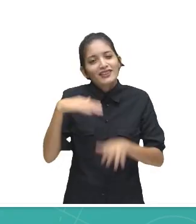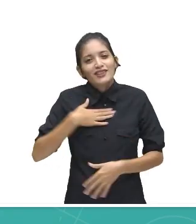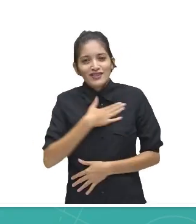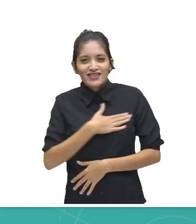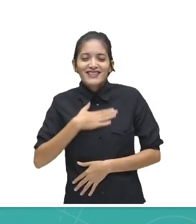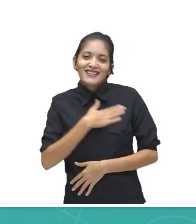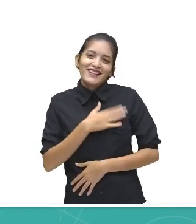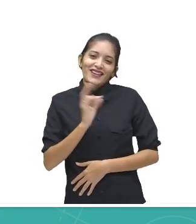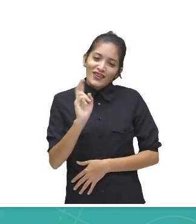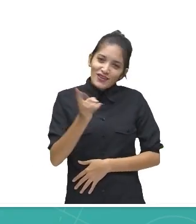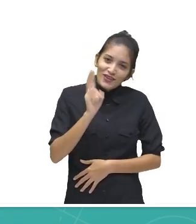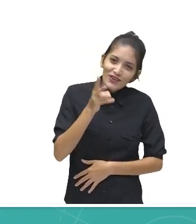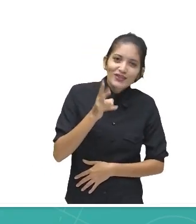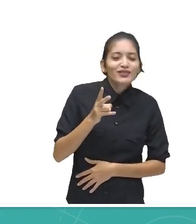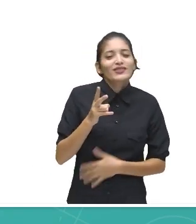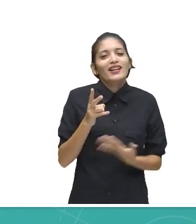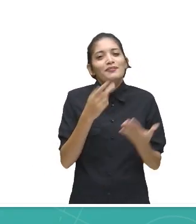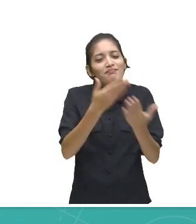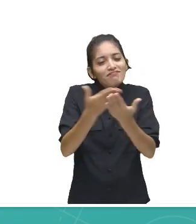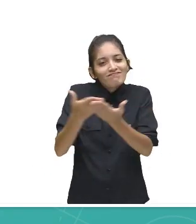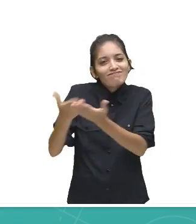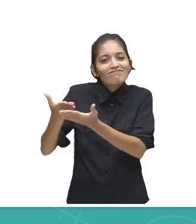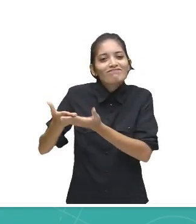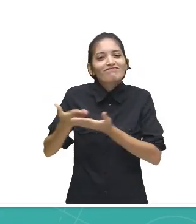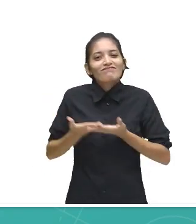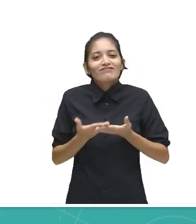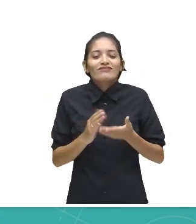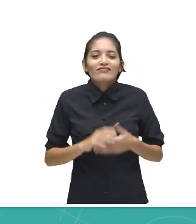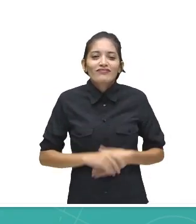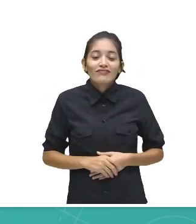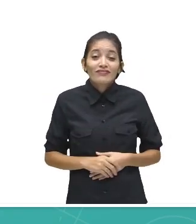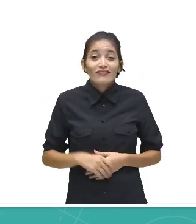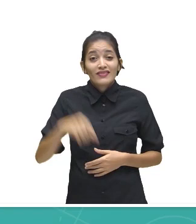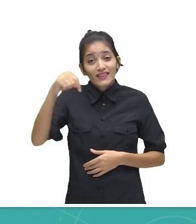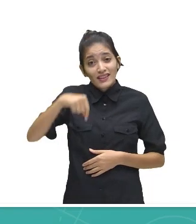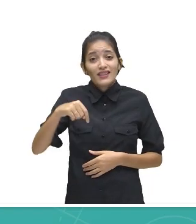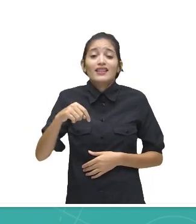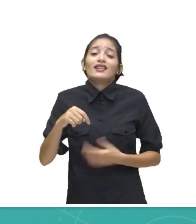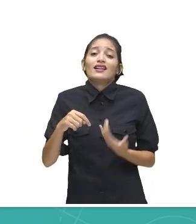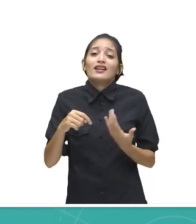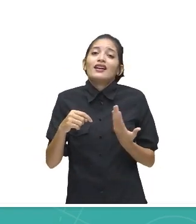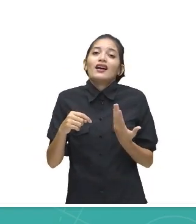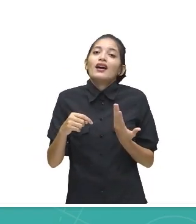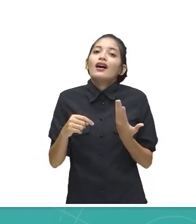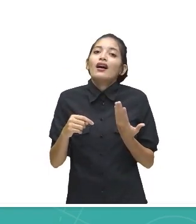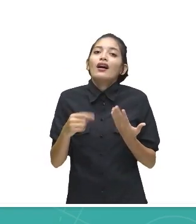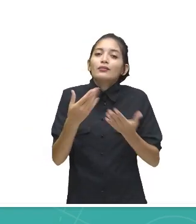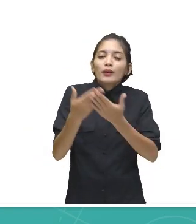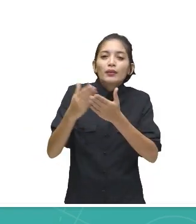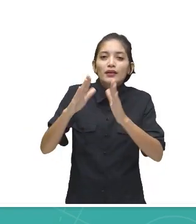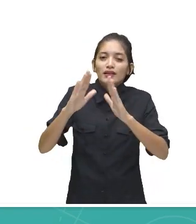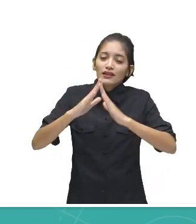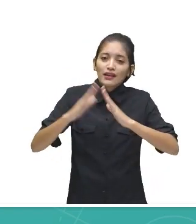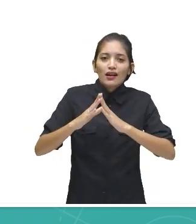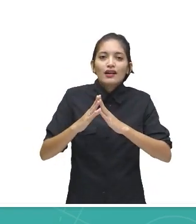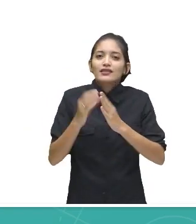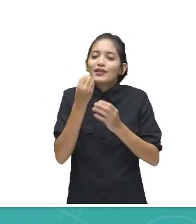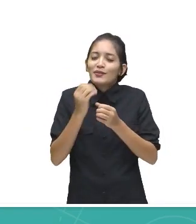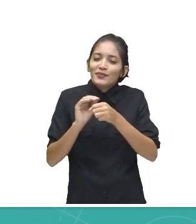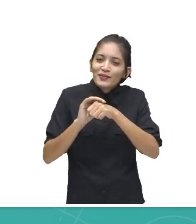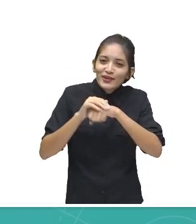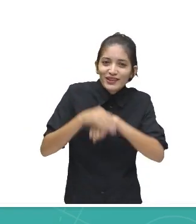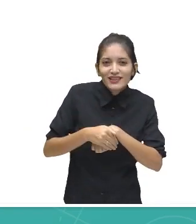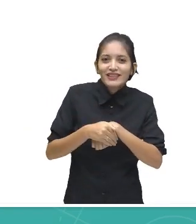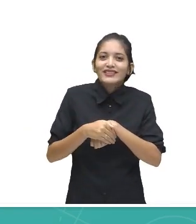vai continuar trabalhando aí junto com vocês aqui no Aula em Casa. Desejo a vocês aí uma ótima noite